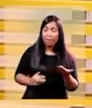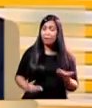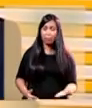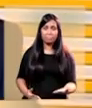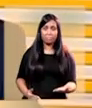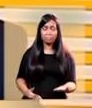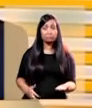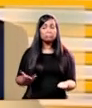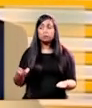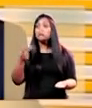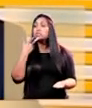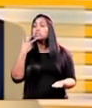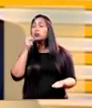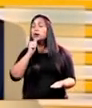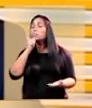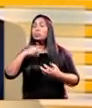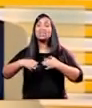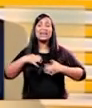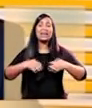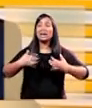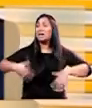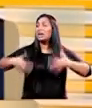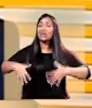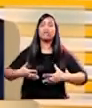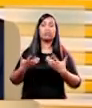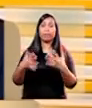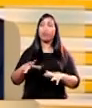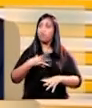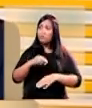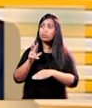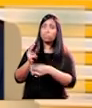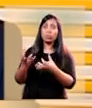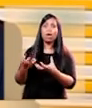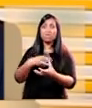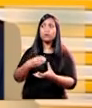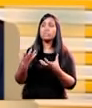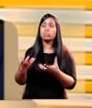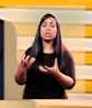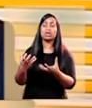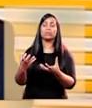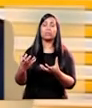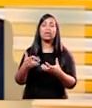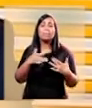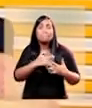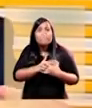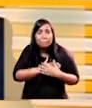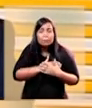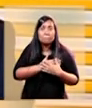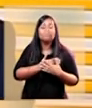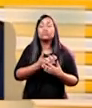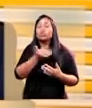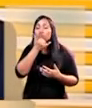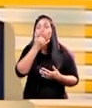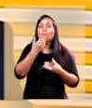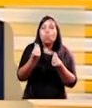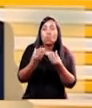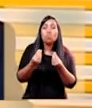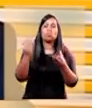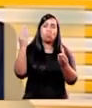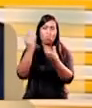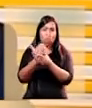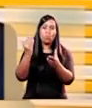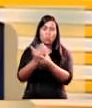passado, e a mãe desesperada que ela não queria perder a sua criança. E ela tinha muita pena para cumprir. Então, olha a